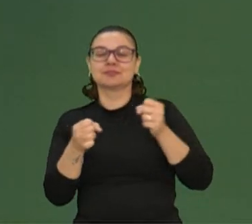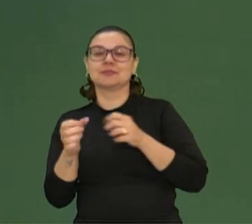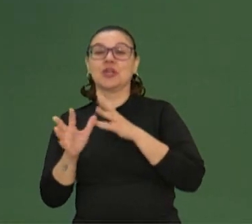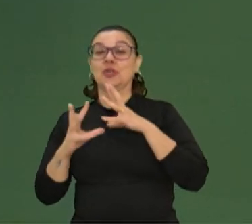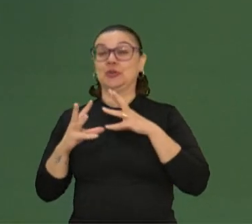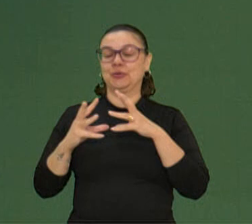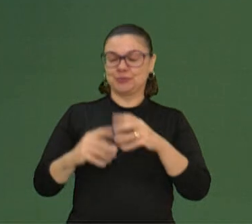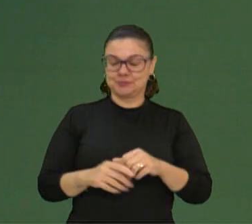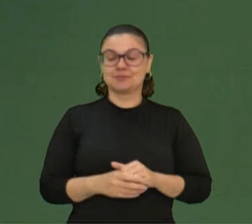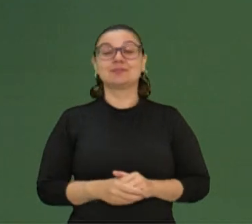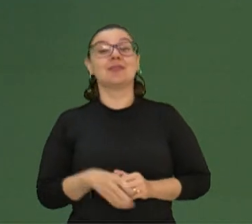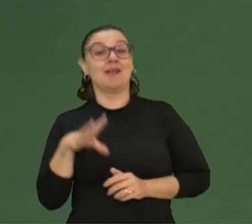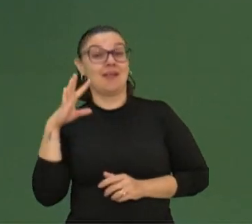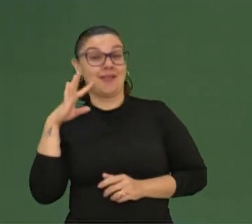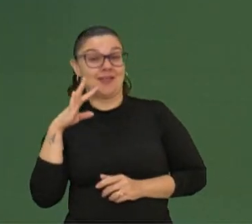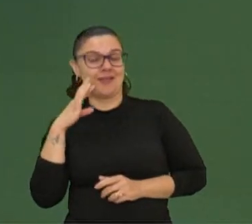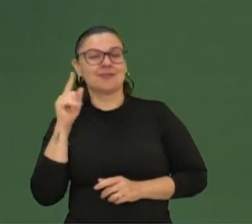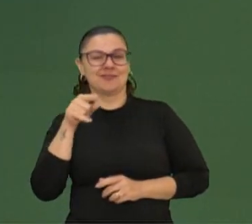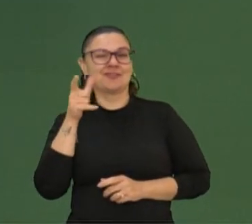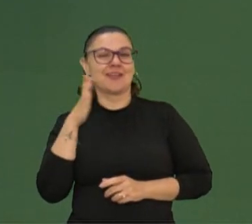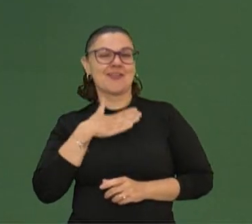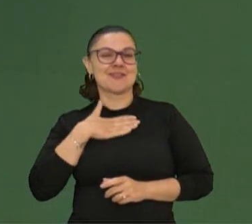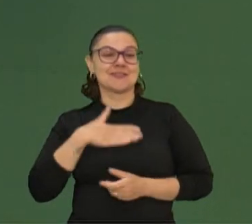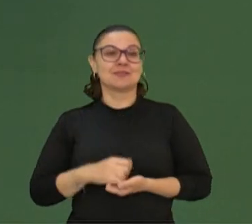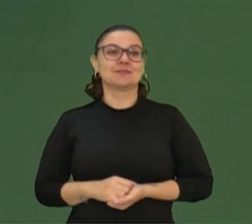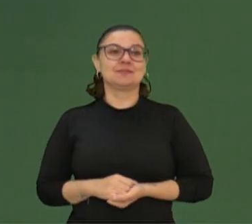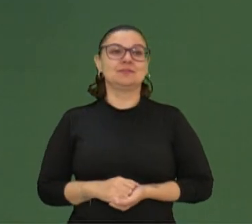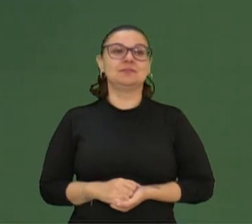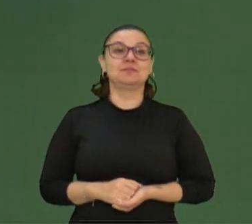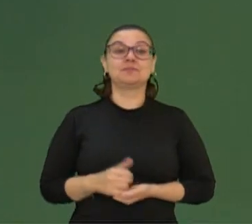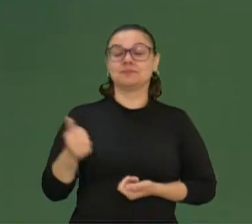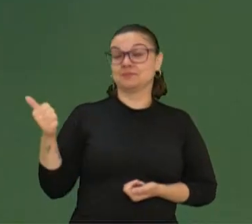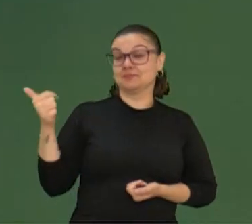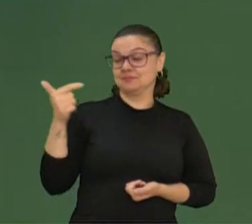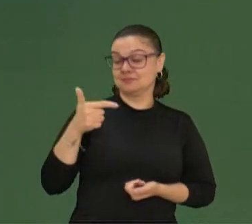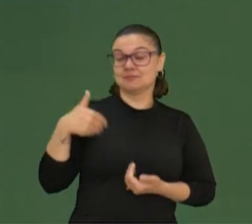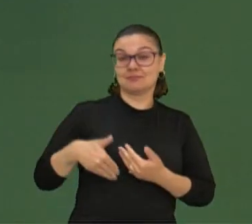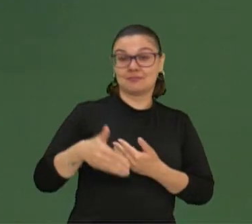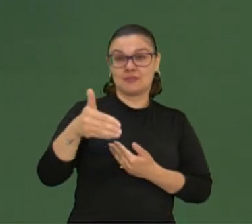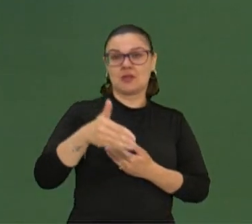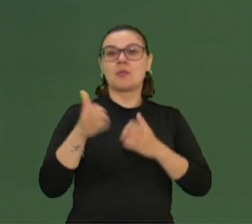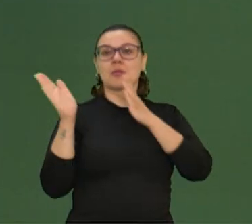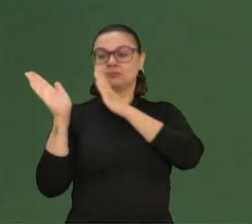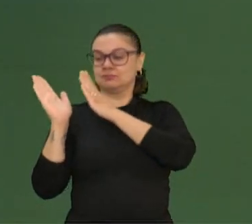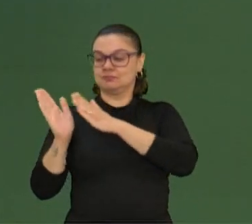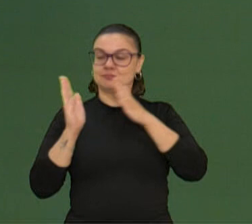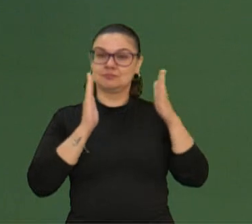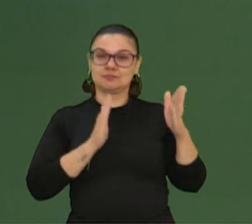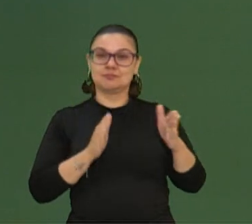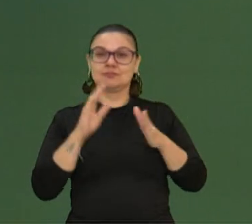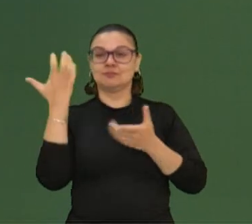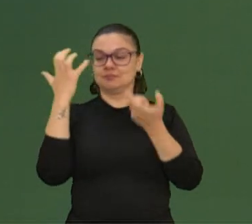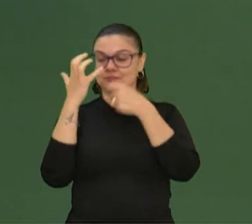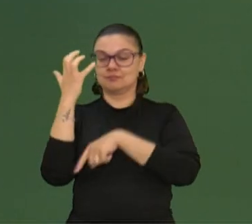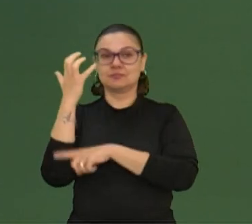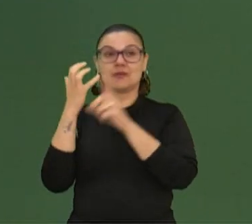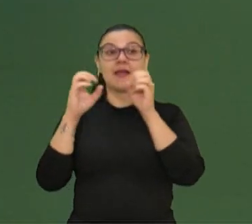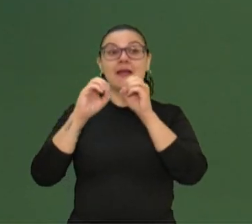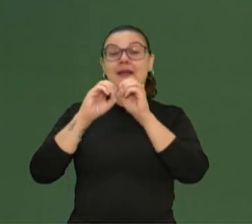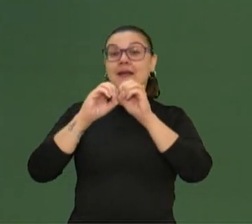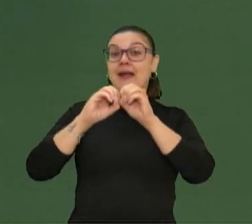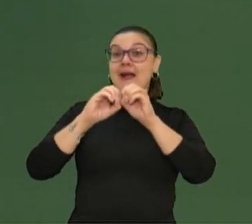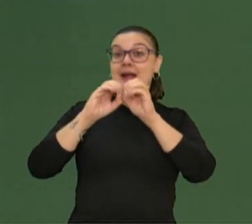partes. Entende? Vale a pena assistir. Seguindo em frente. Etapas da fotossíntese. Fase clara,